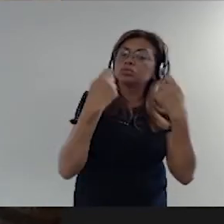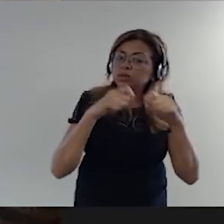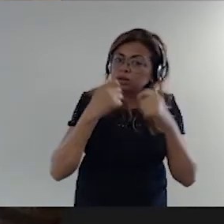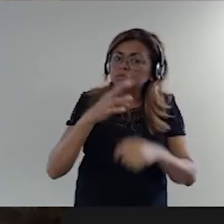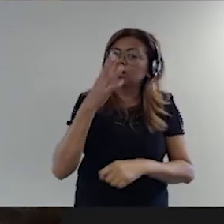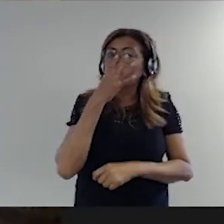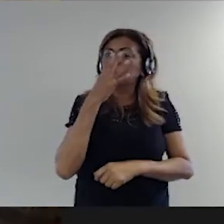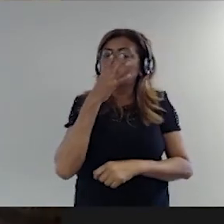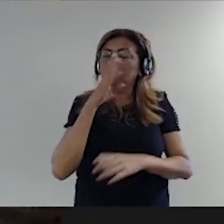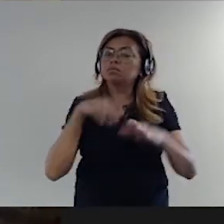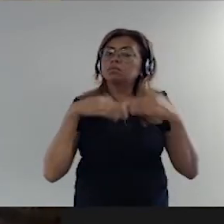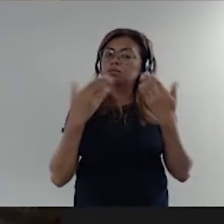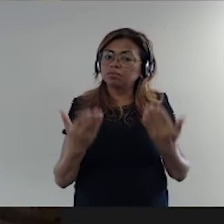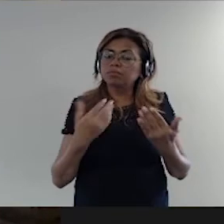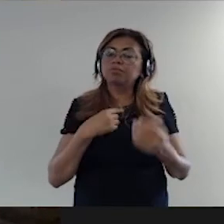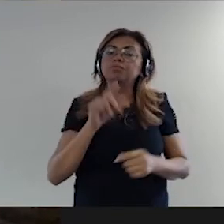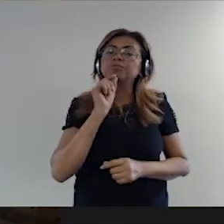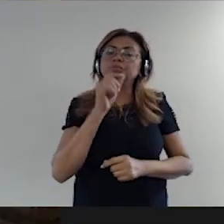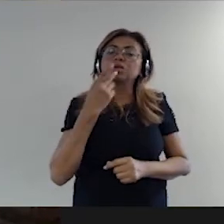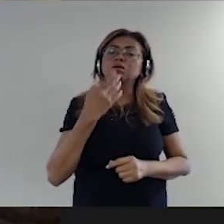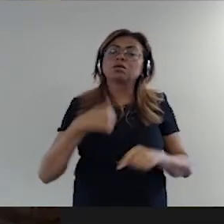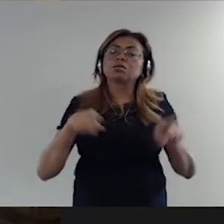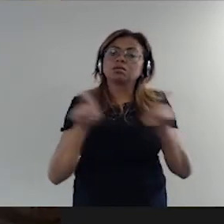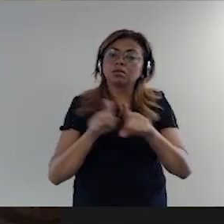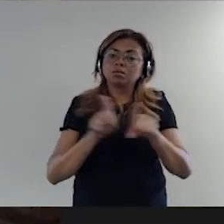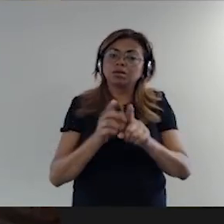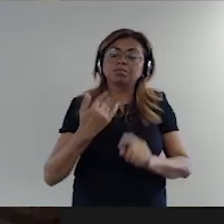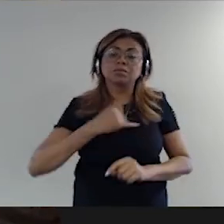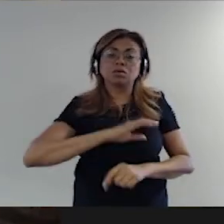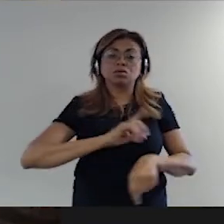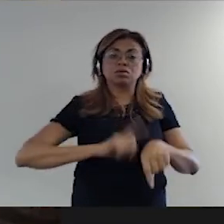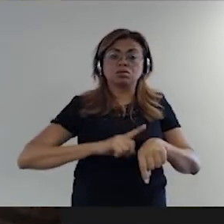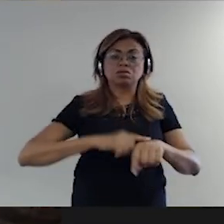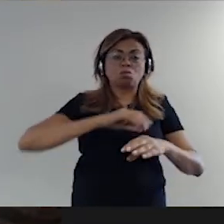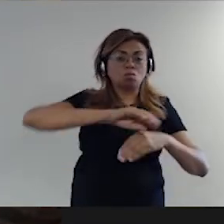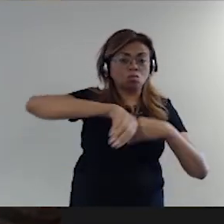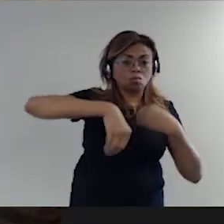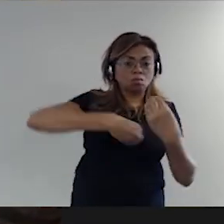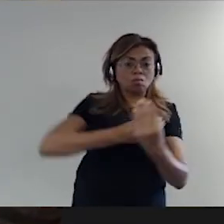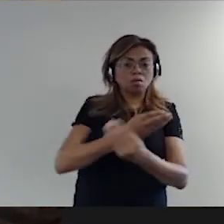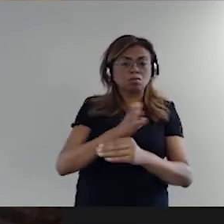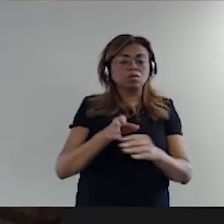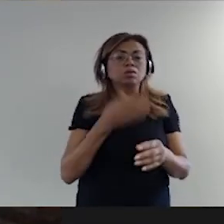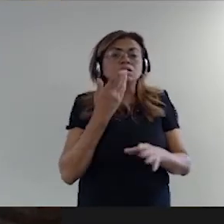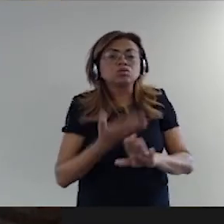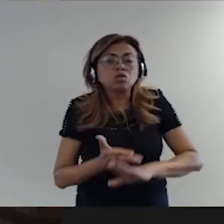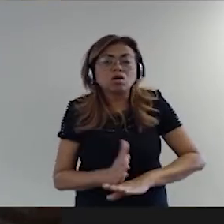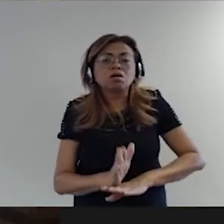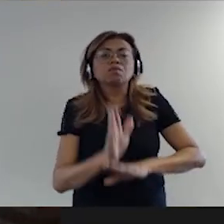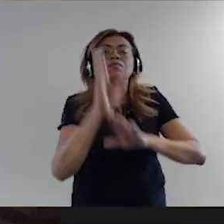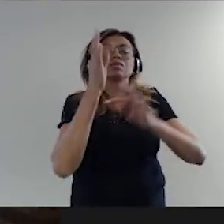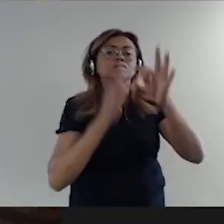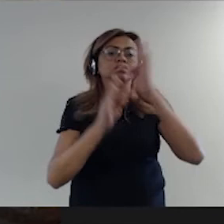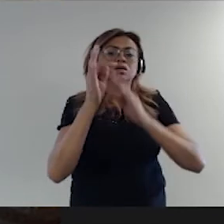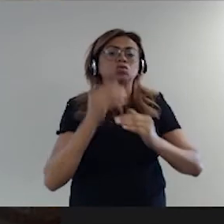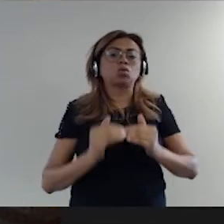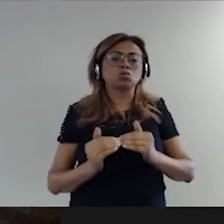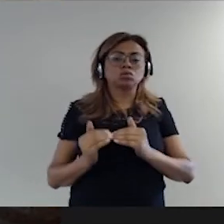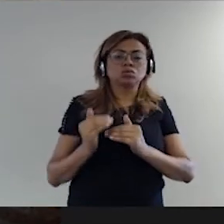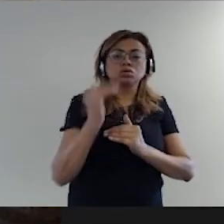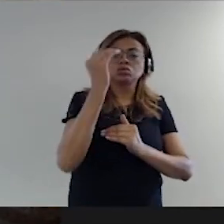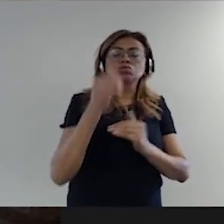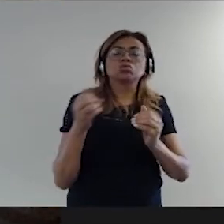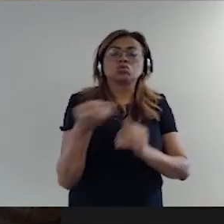atentos, e a advocacia precisa estar atenta também para esse movimento de avanço tecnológico e de novo